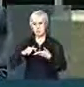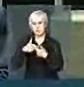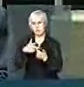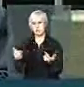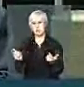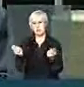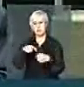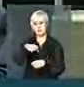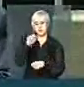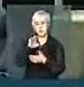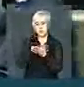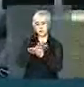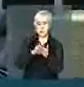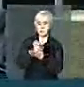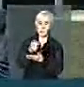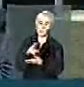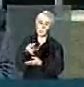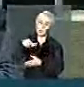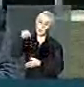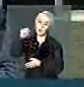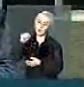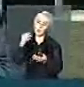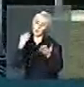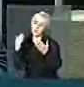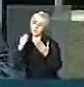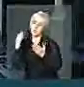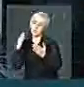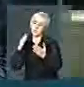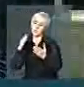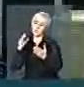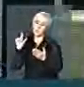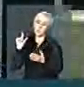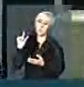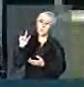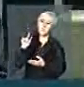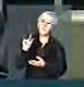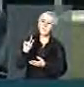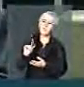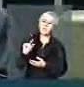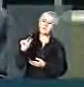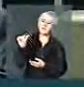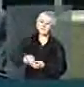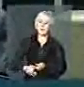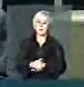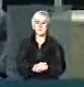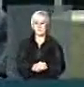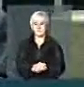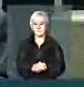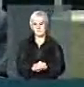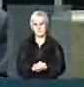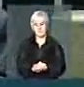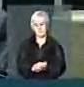escolher nenhum ou escolher aquele que julgamos menos prejudicial ao povo